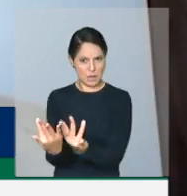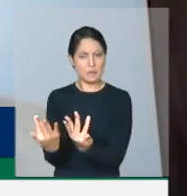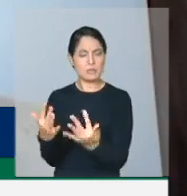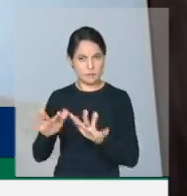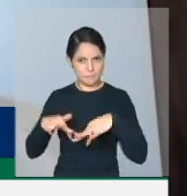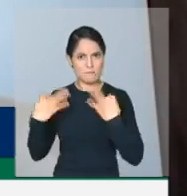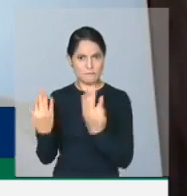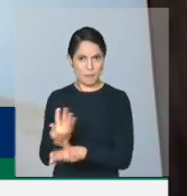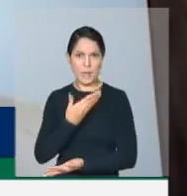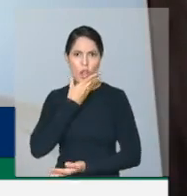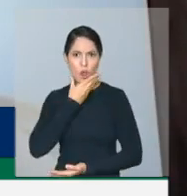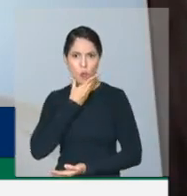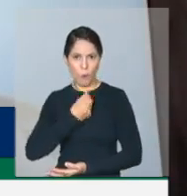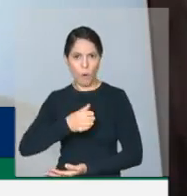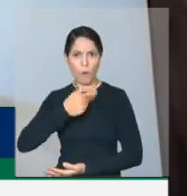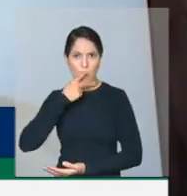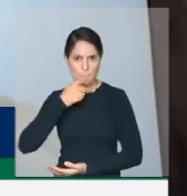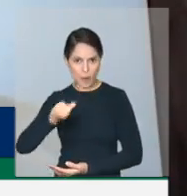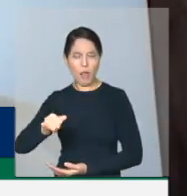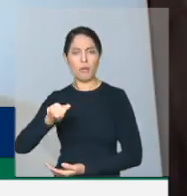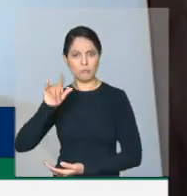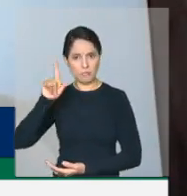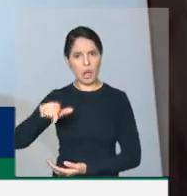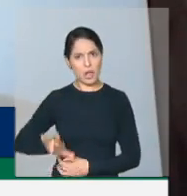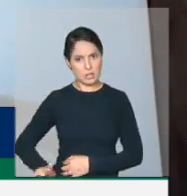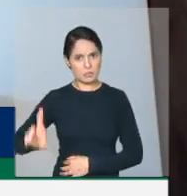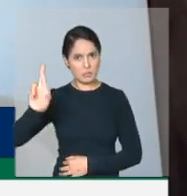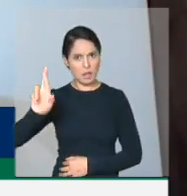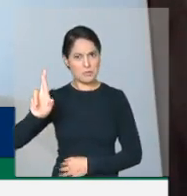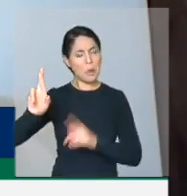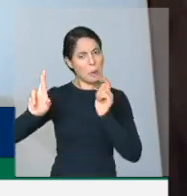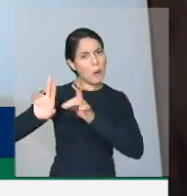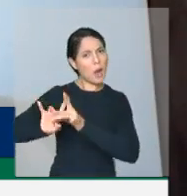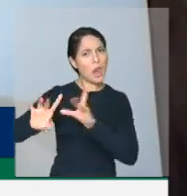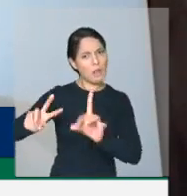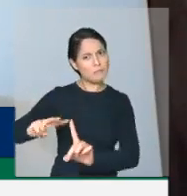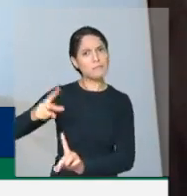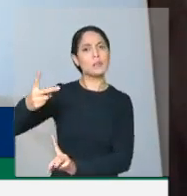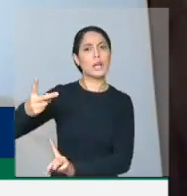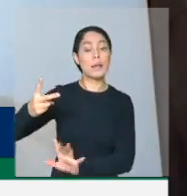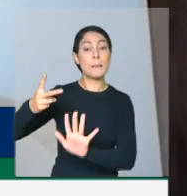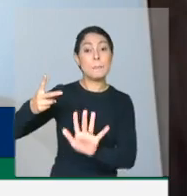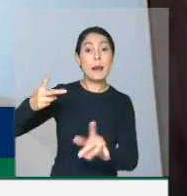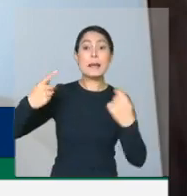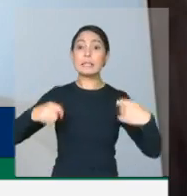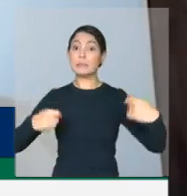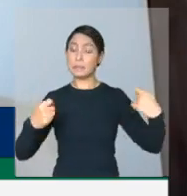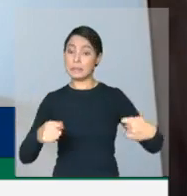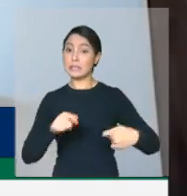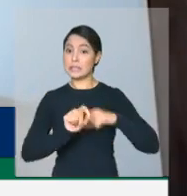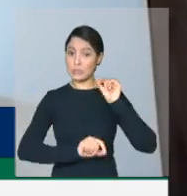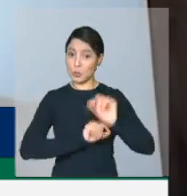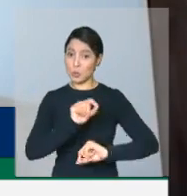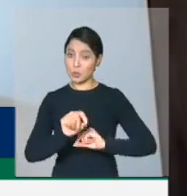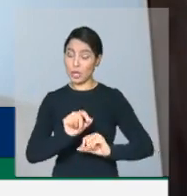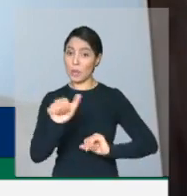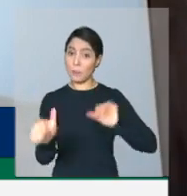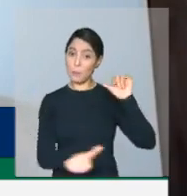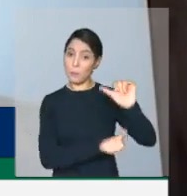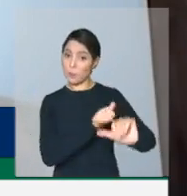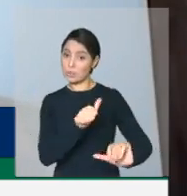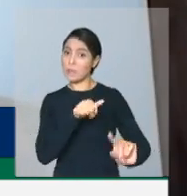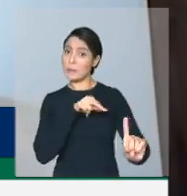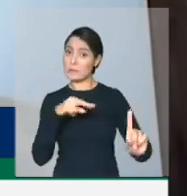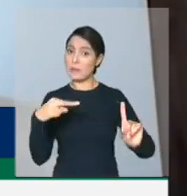evidente justiça entre as pessoas em situação equivalente, mas também ao reconhecer que a expectativa em torno dessa mudança acelerou